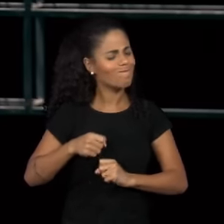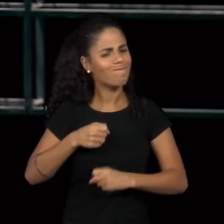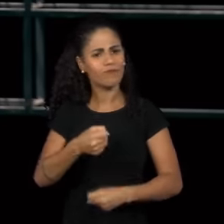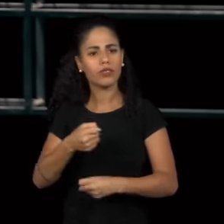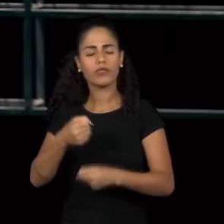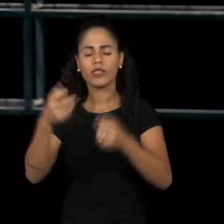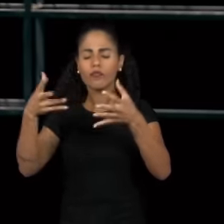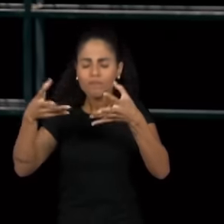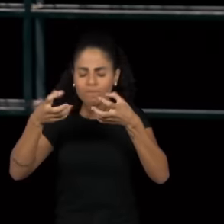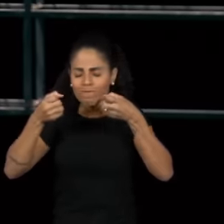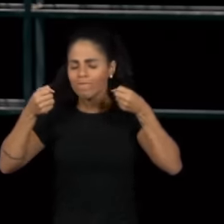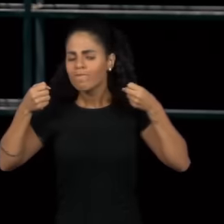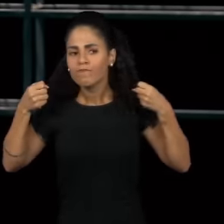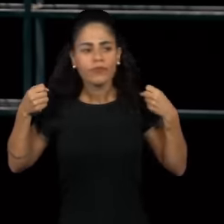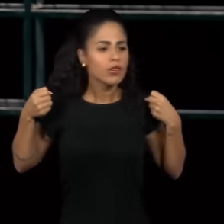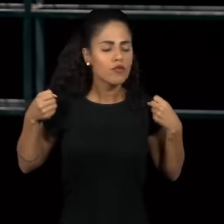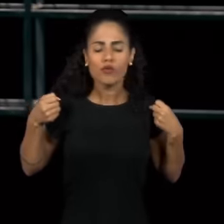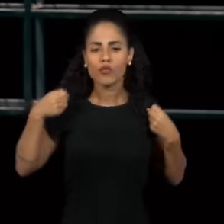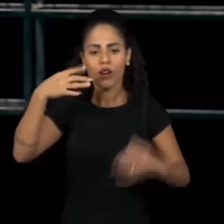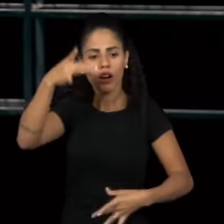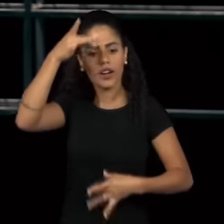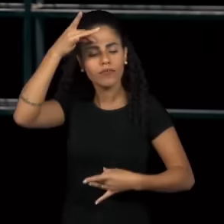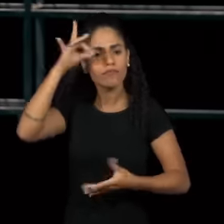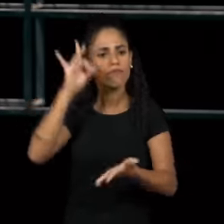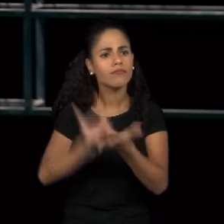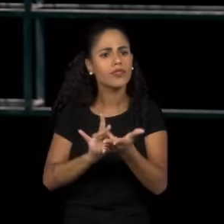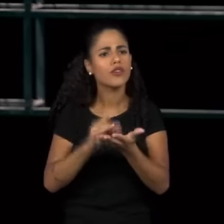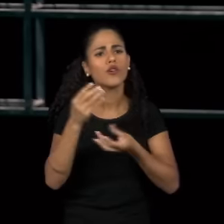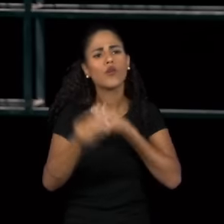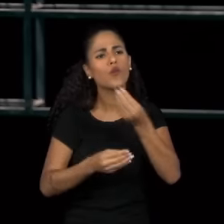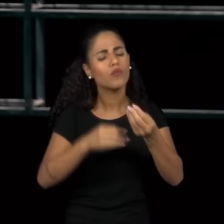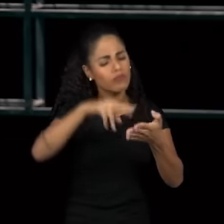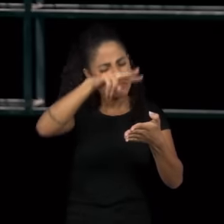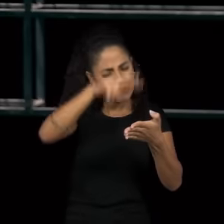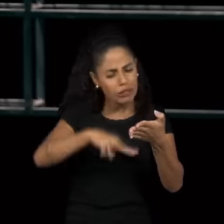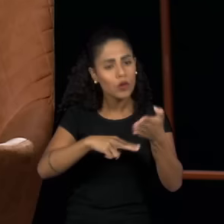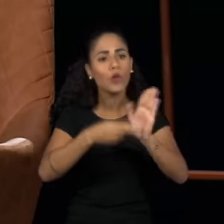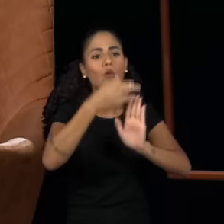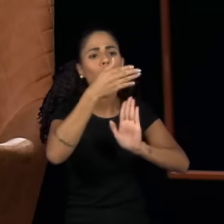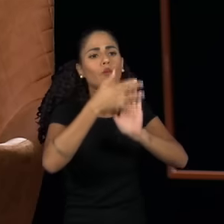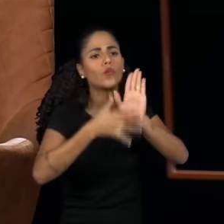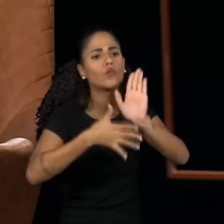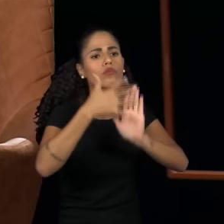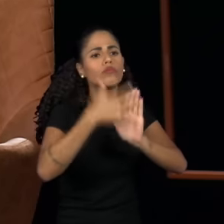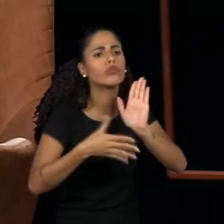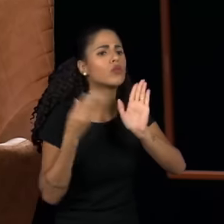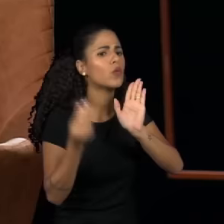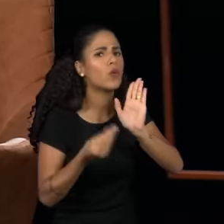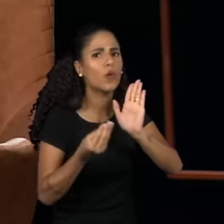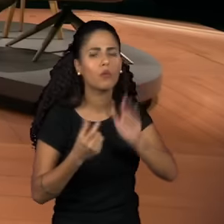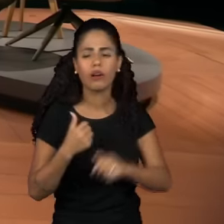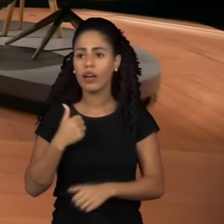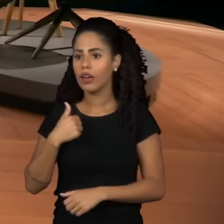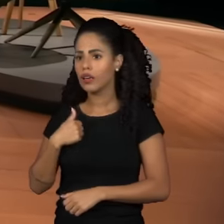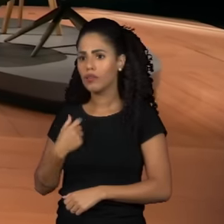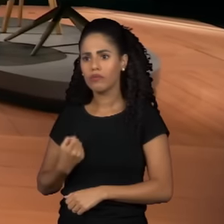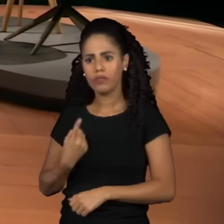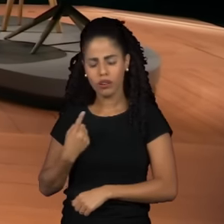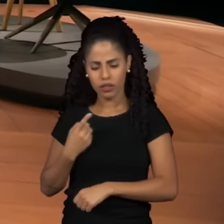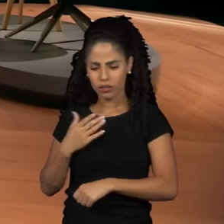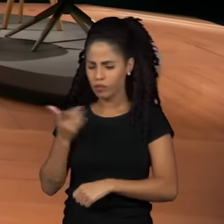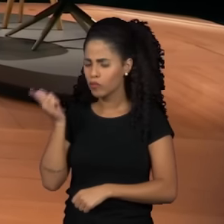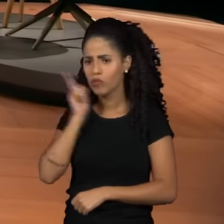mergulho, né? Mas qual que foi a tua primeira impressão quando você leu o roteiro? Que eu não ia conseguir fazer.